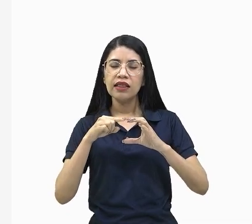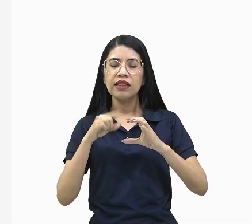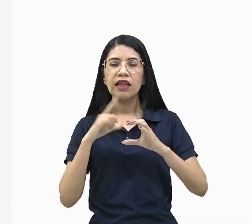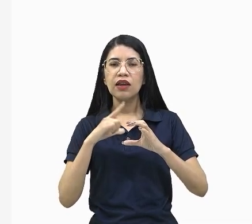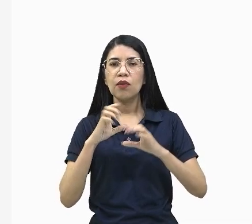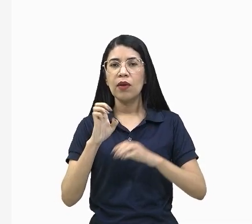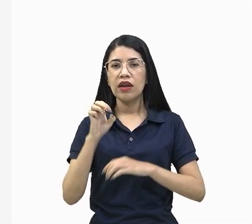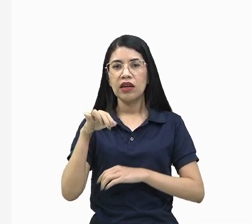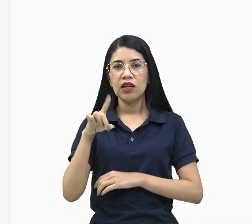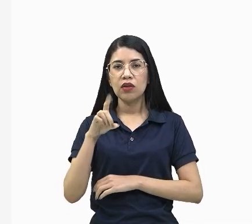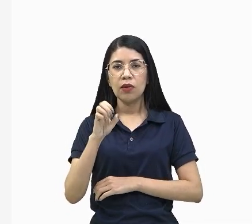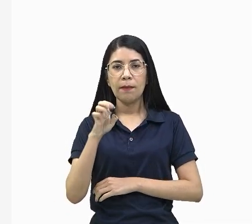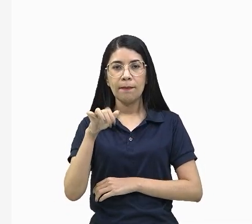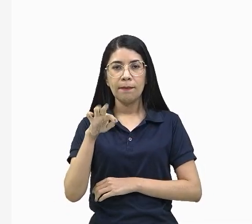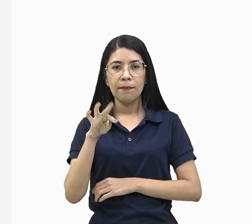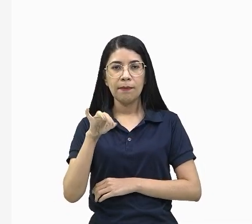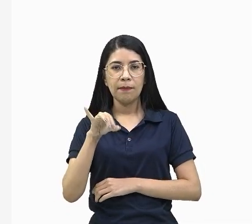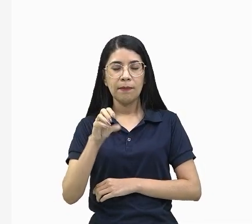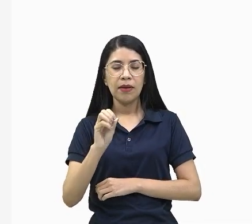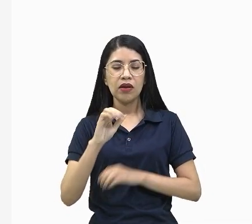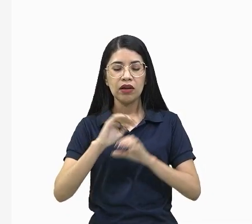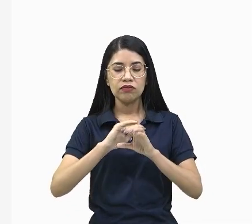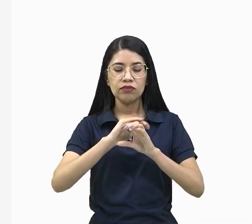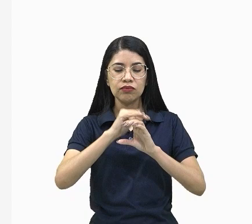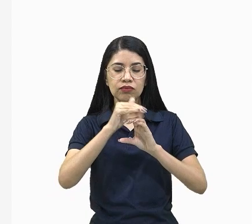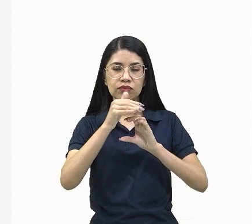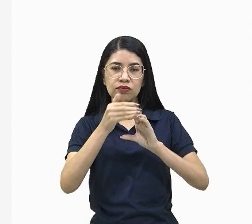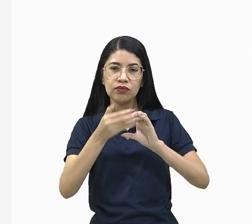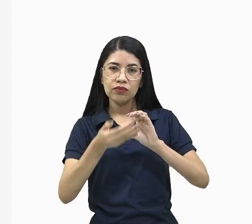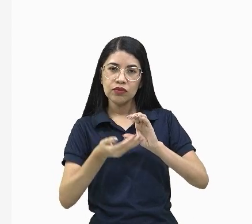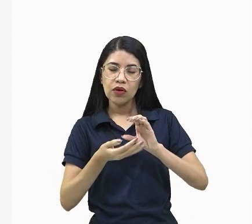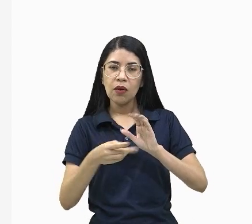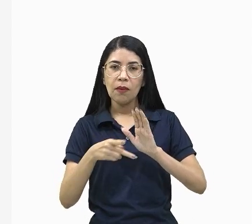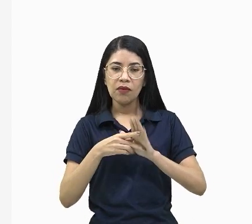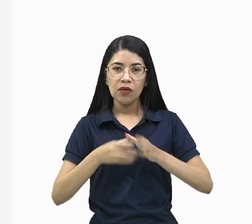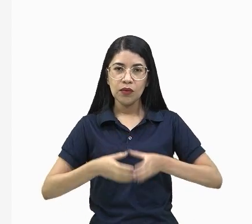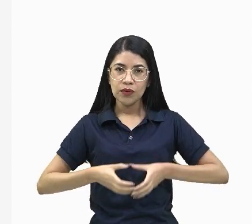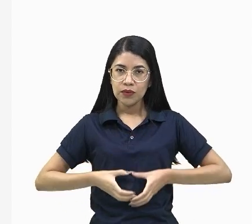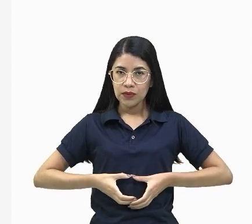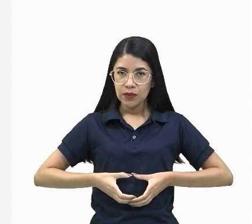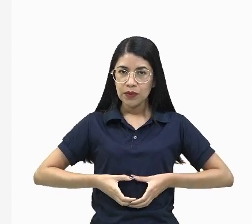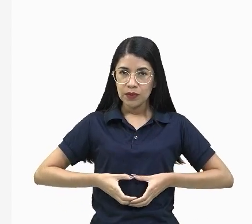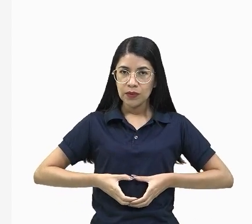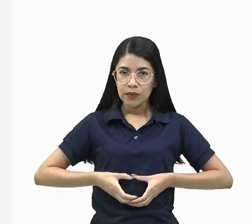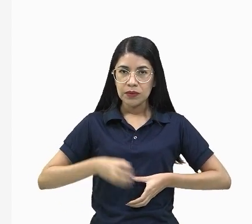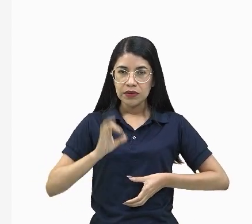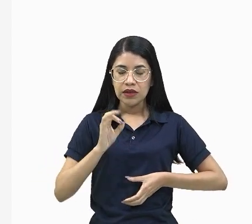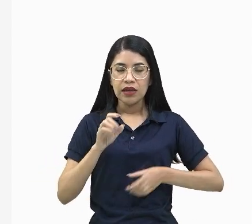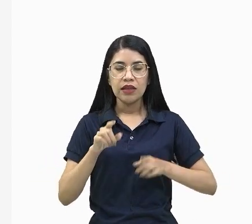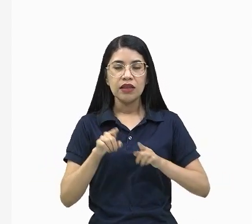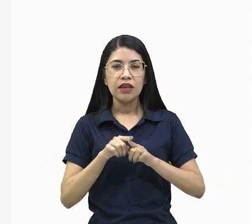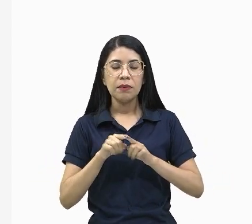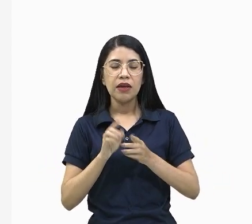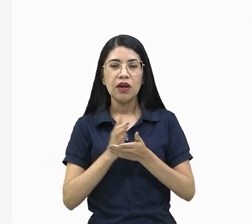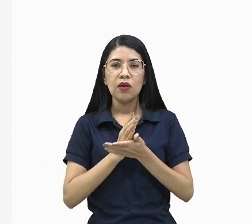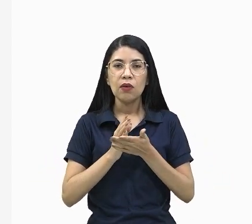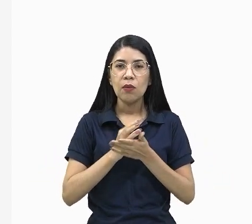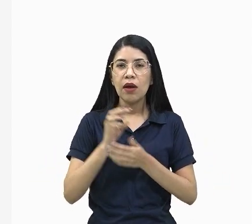endométrio, que é a camada que envolve o útero da mulher, bem como de algumas membranas